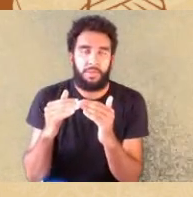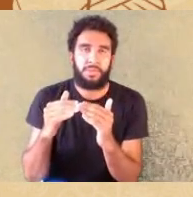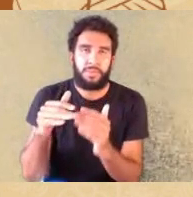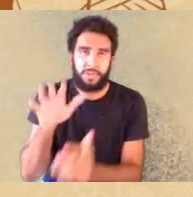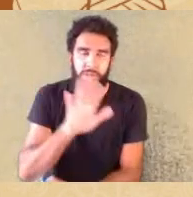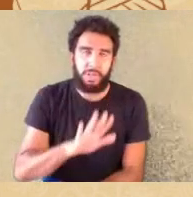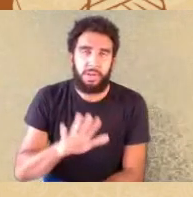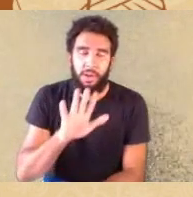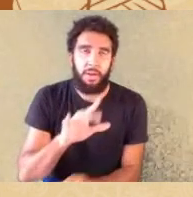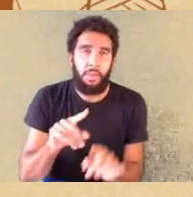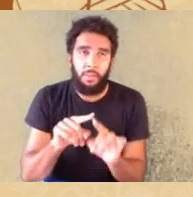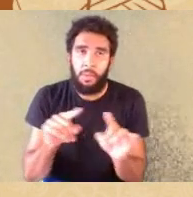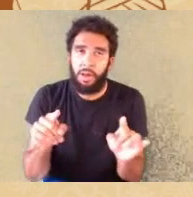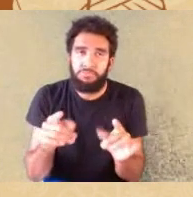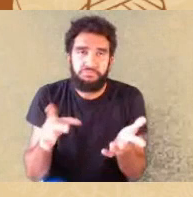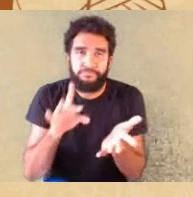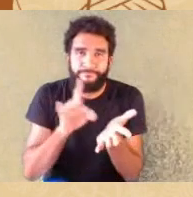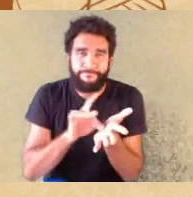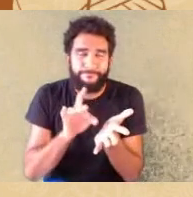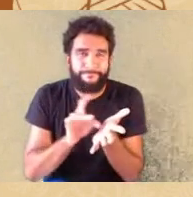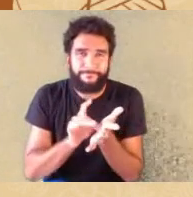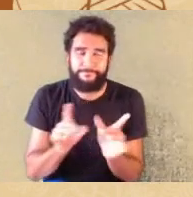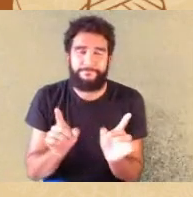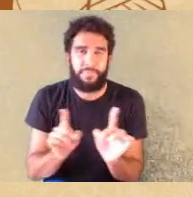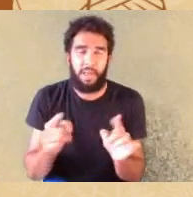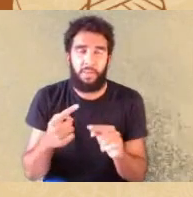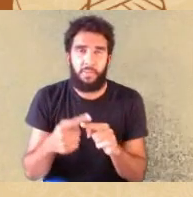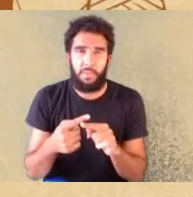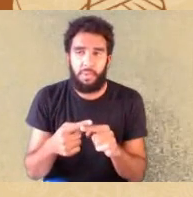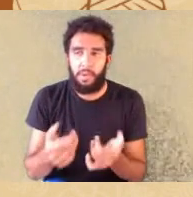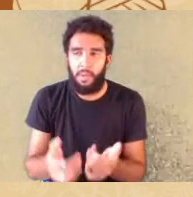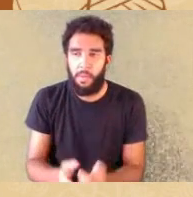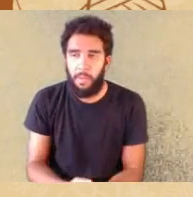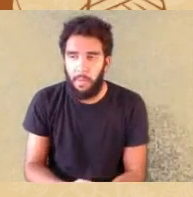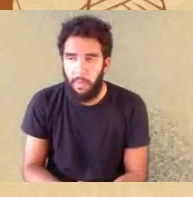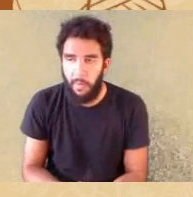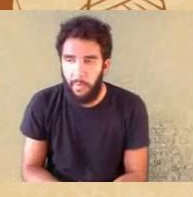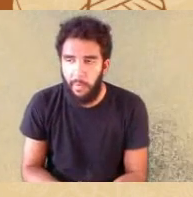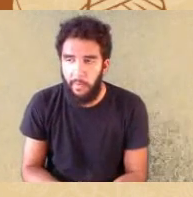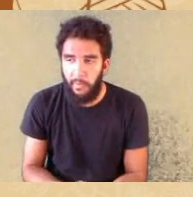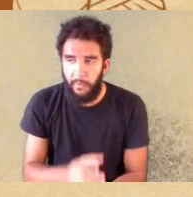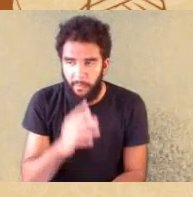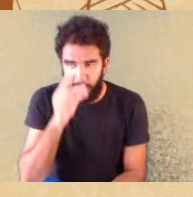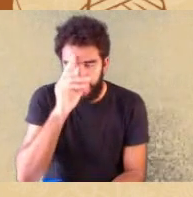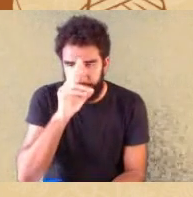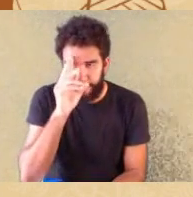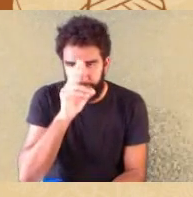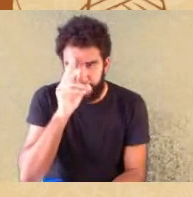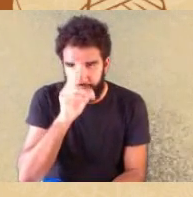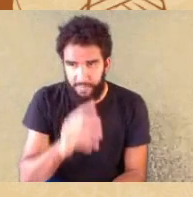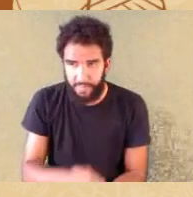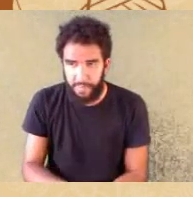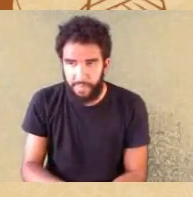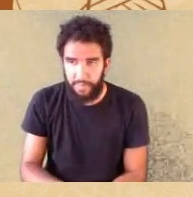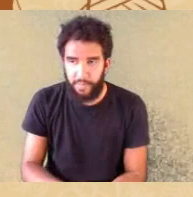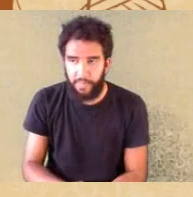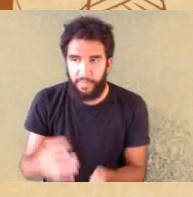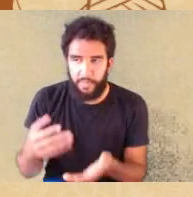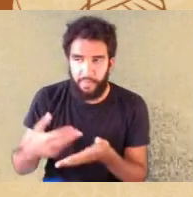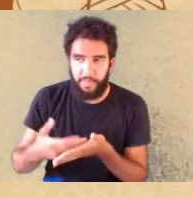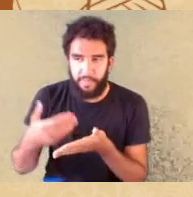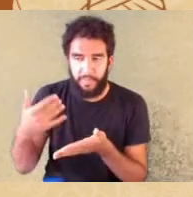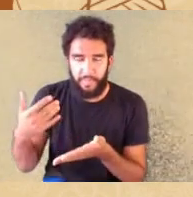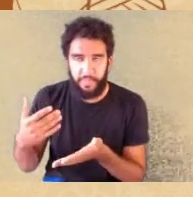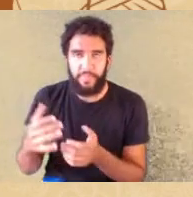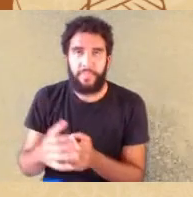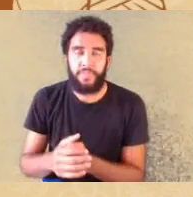pensados, eles, vocês vão ver o dado, nas primeiras décadas de estabelecimento dos